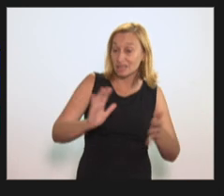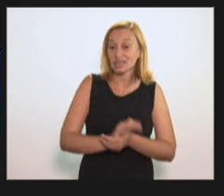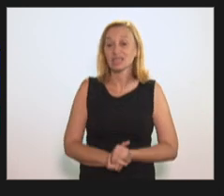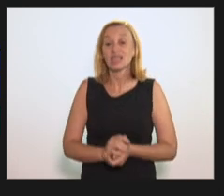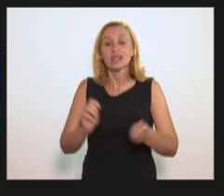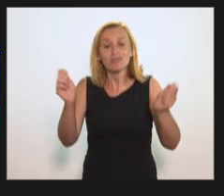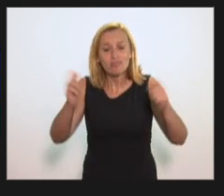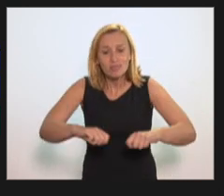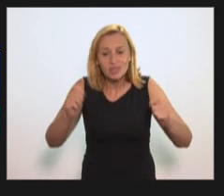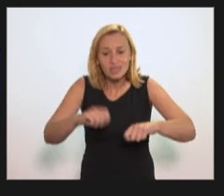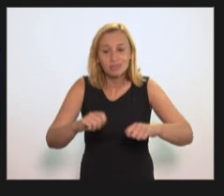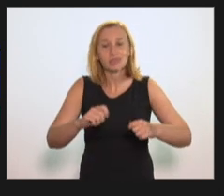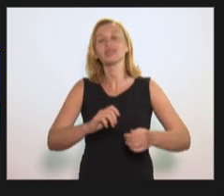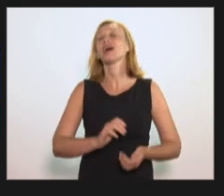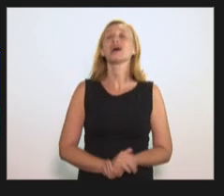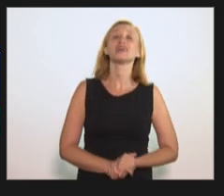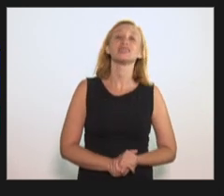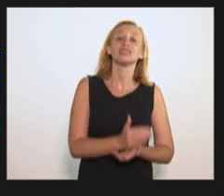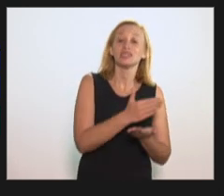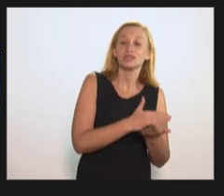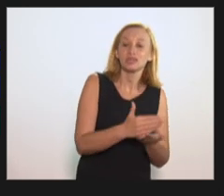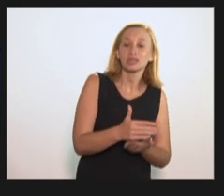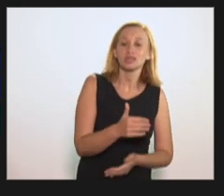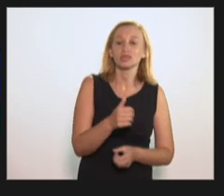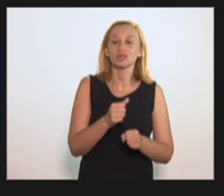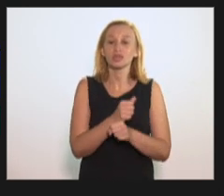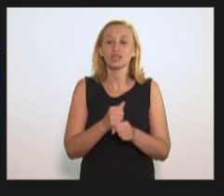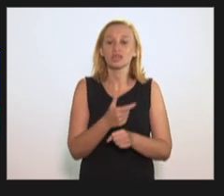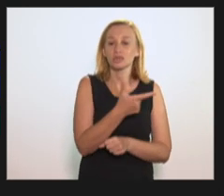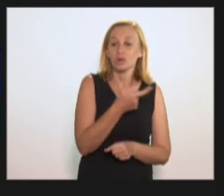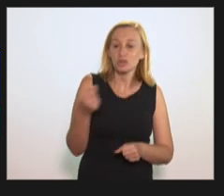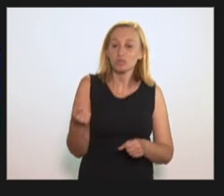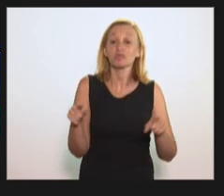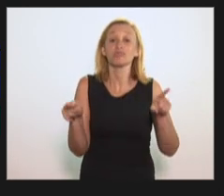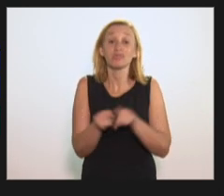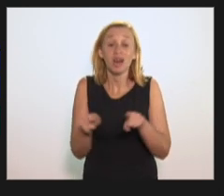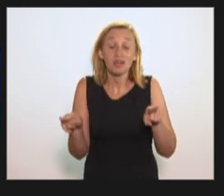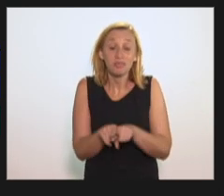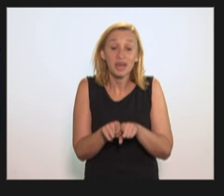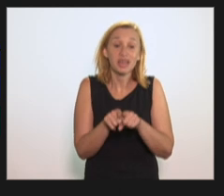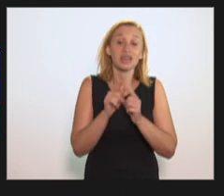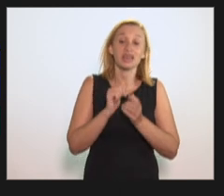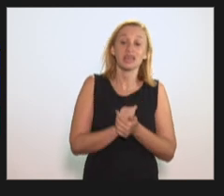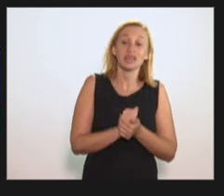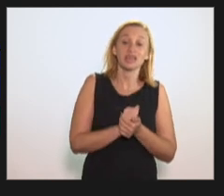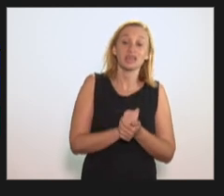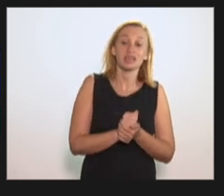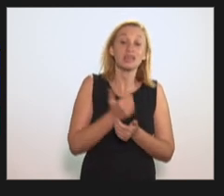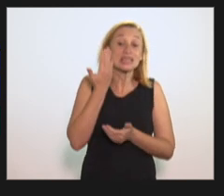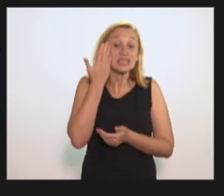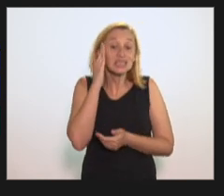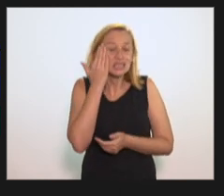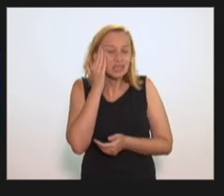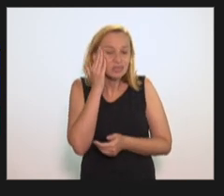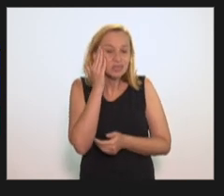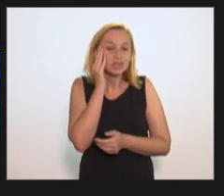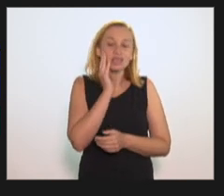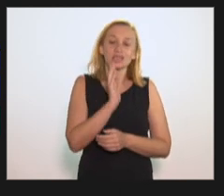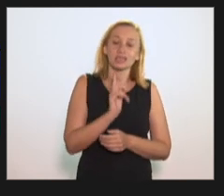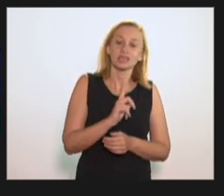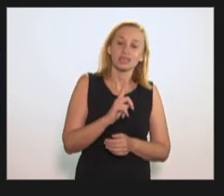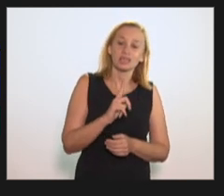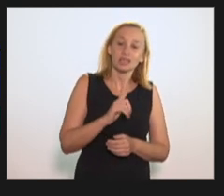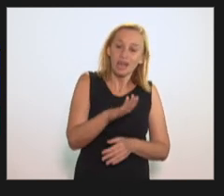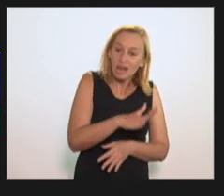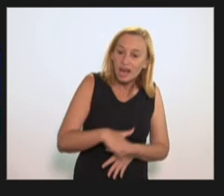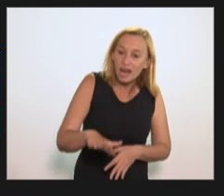possibilidade de discussão no início dos anos 2000 também intensificou o entendimento de que áreas por